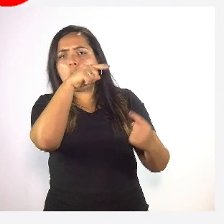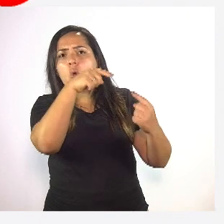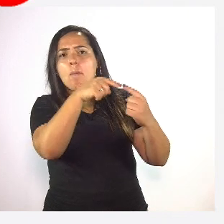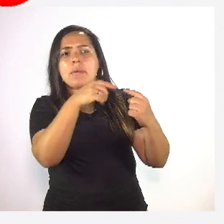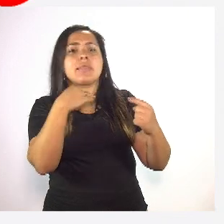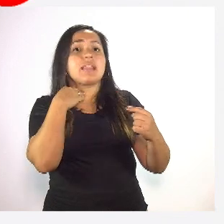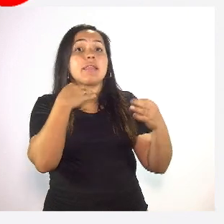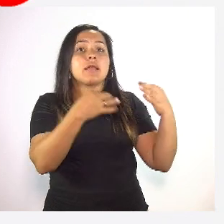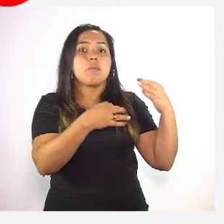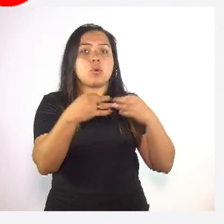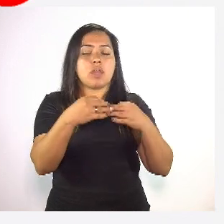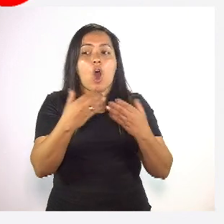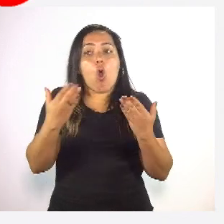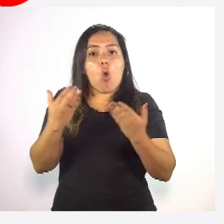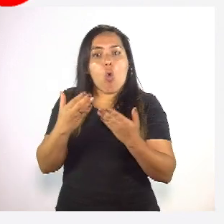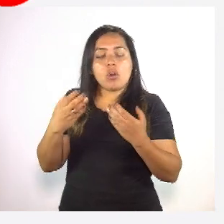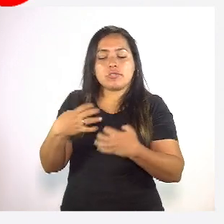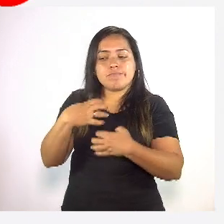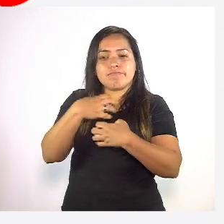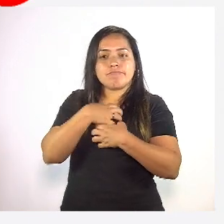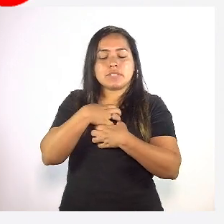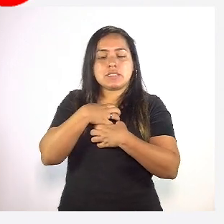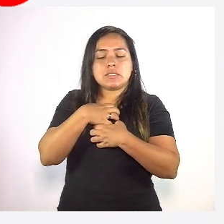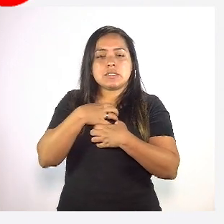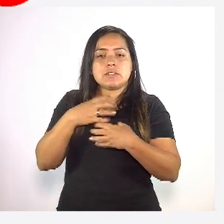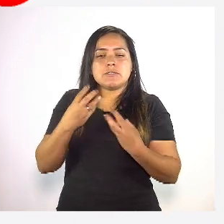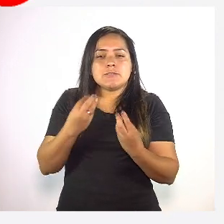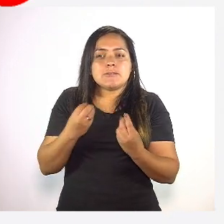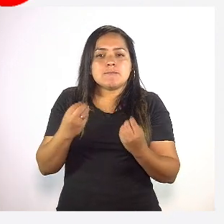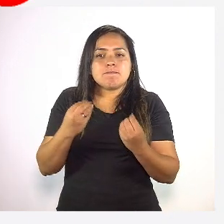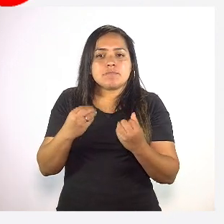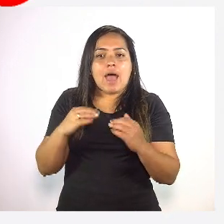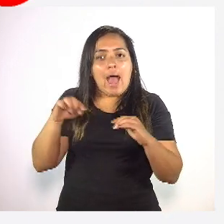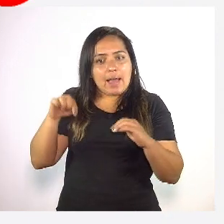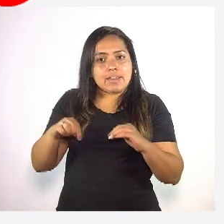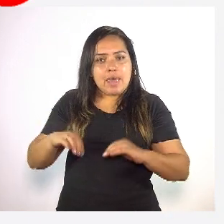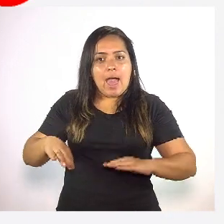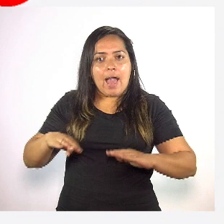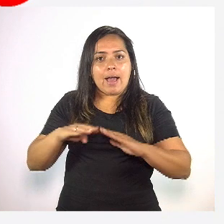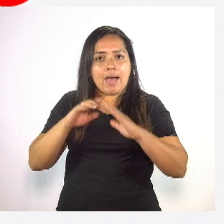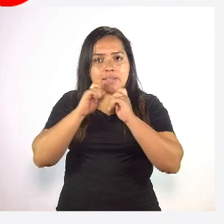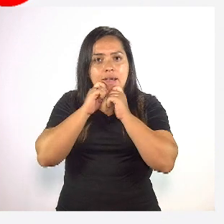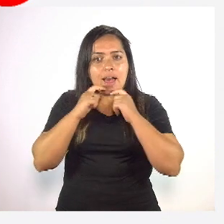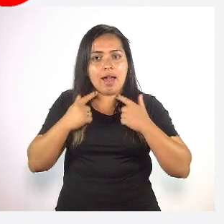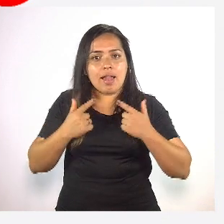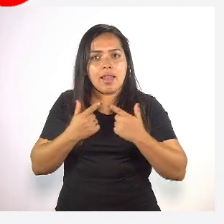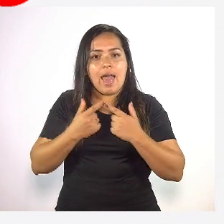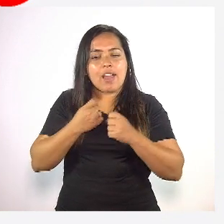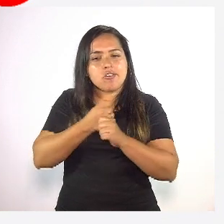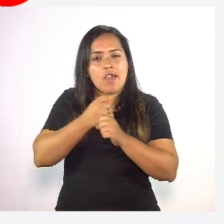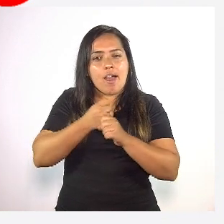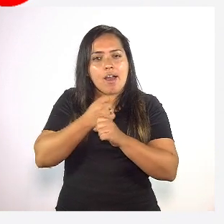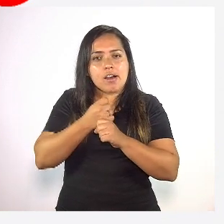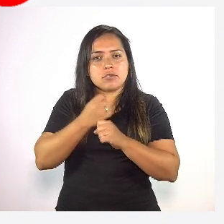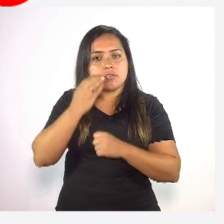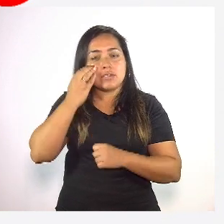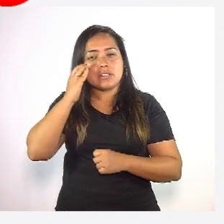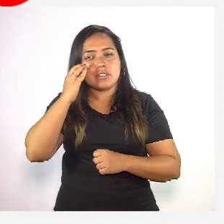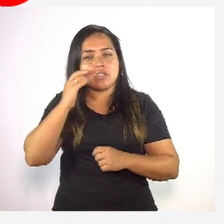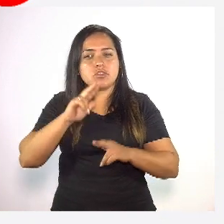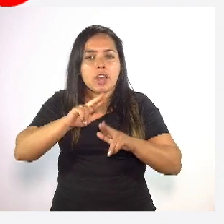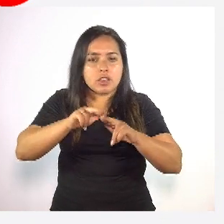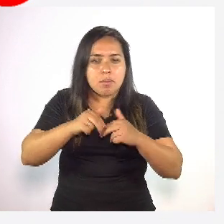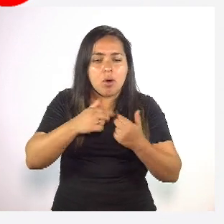a sensibilidade que a Casa teve nos anos anteriores, em que entendia que, por conta da